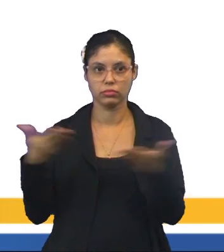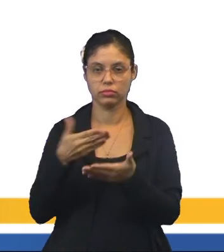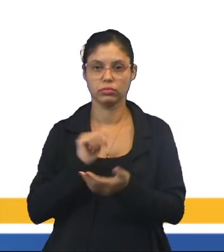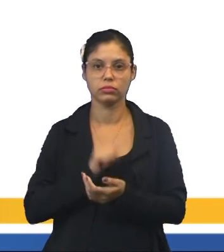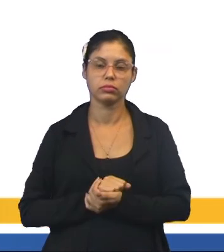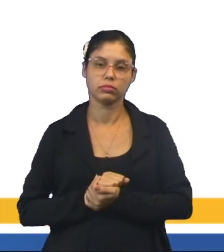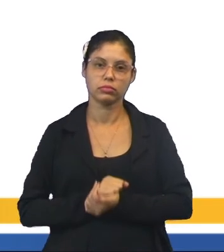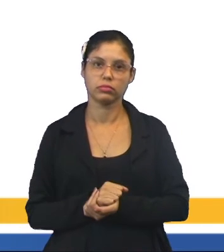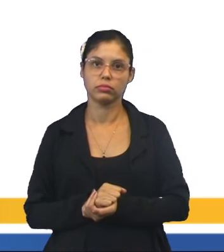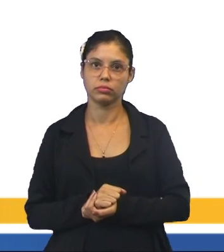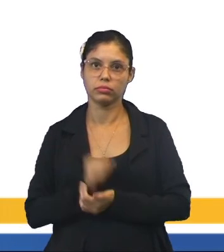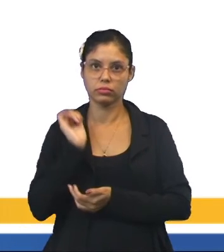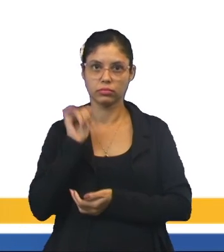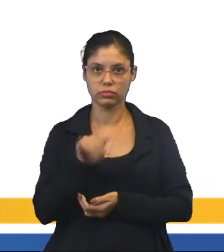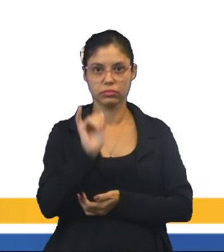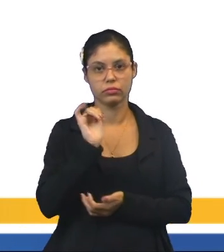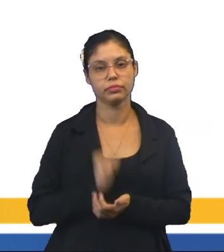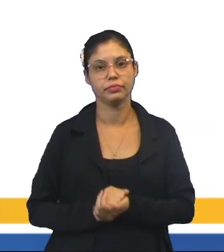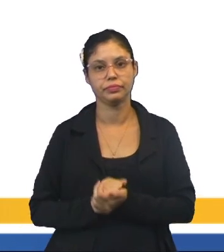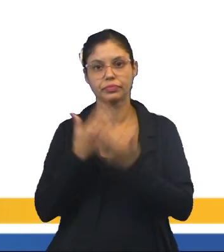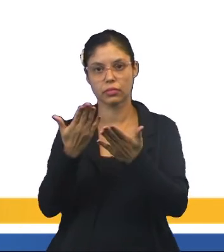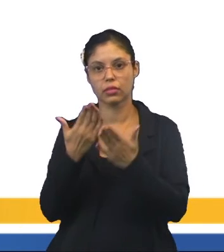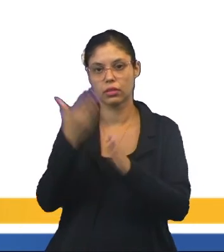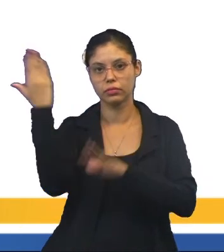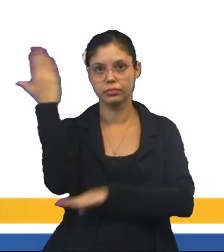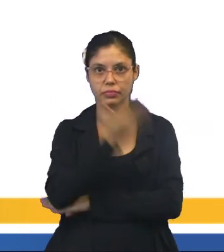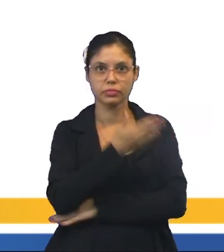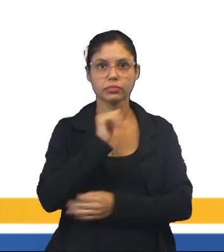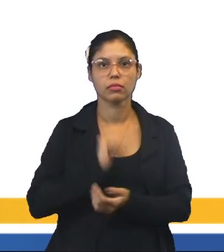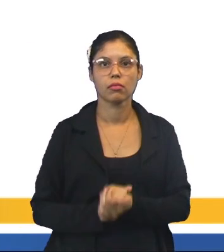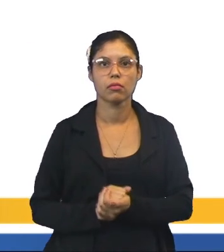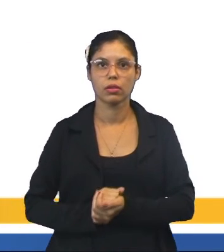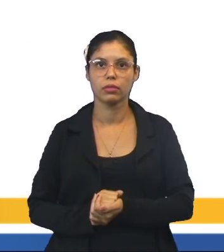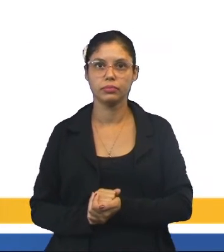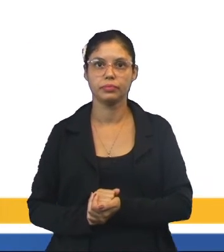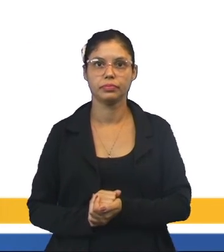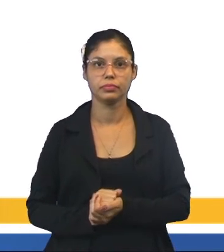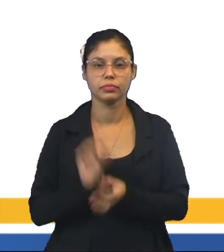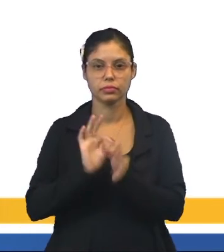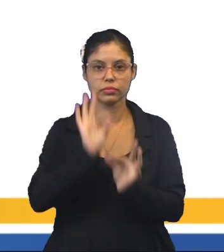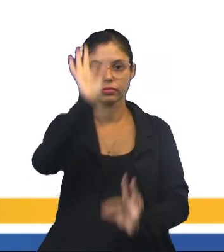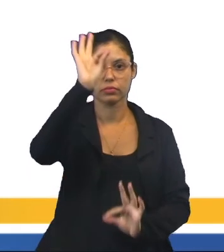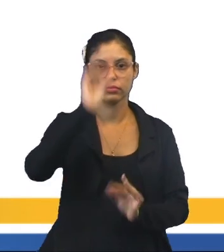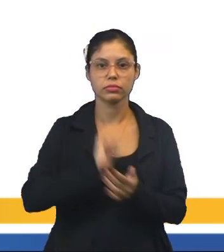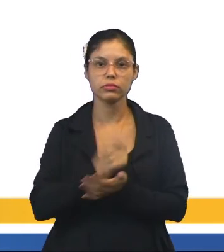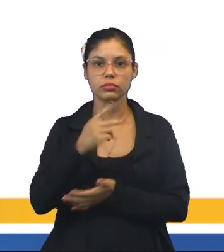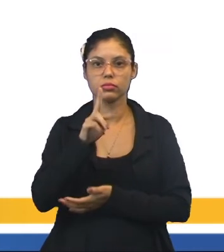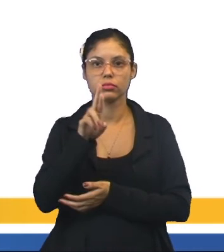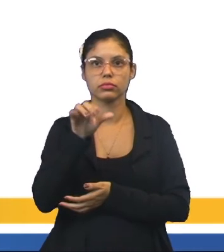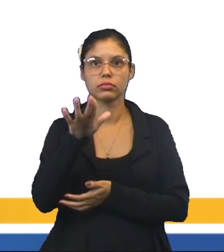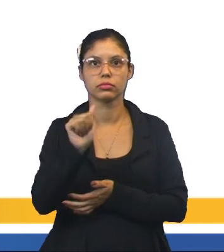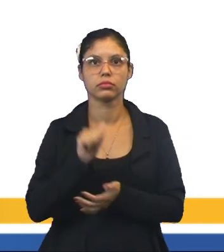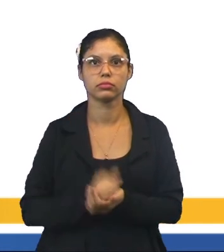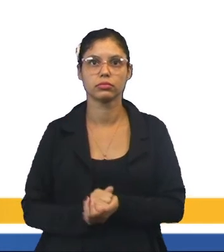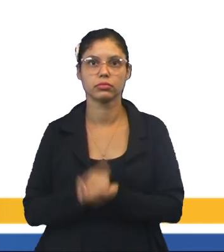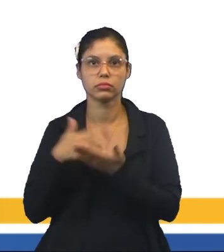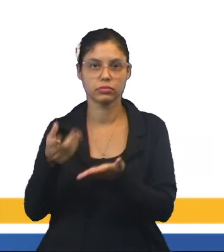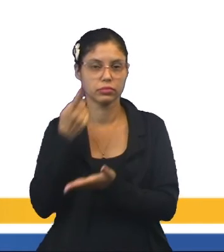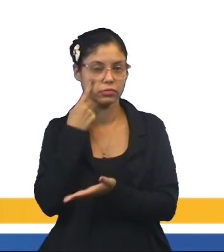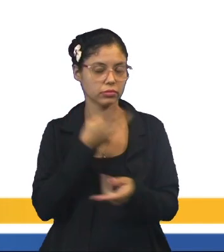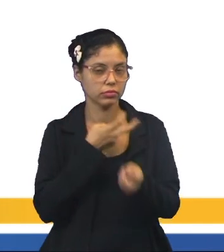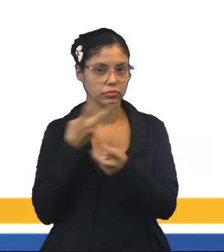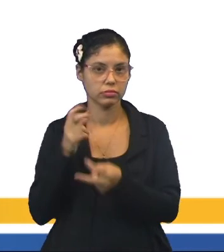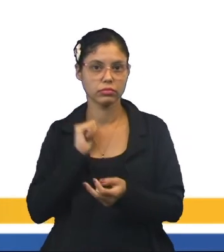tá? O eixo Y. Essa reta é o eixo de simetria da parábola. Então,